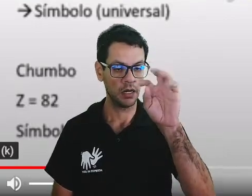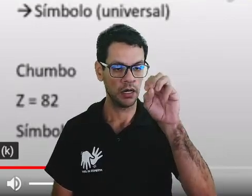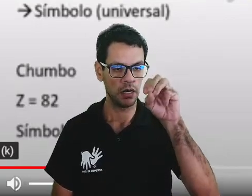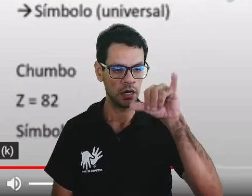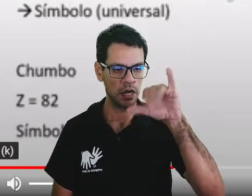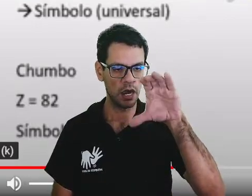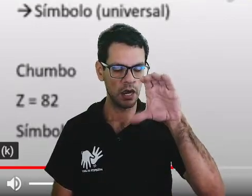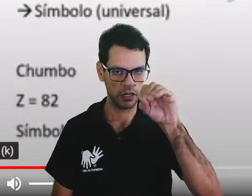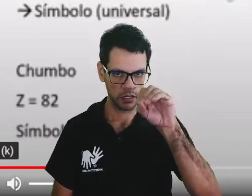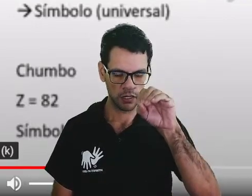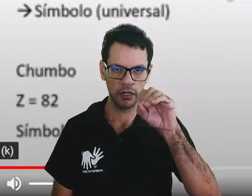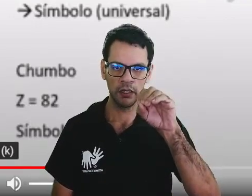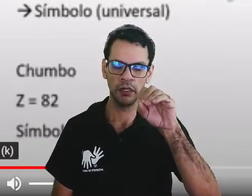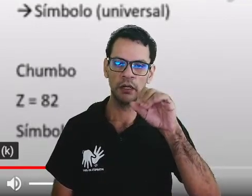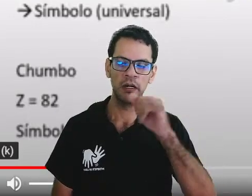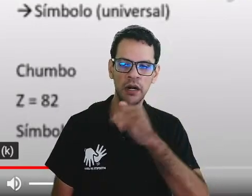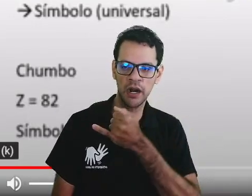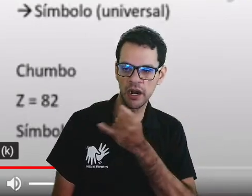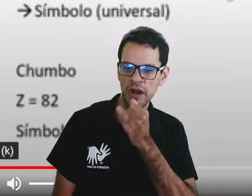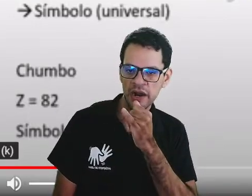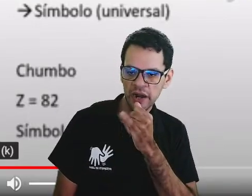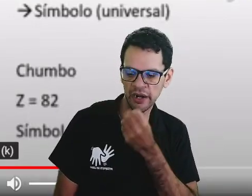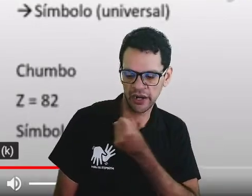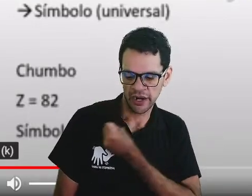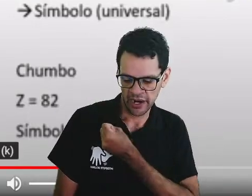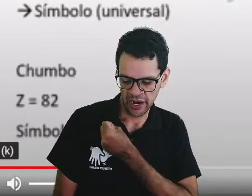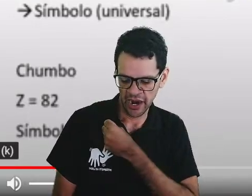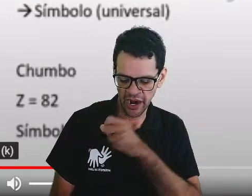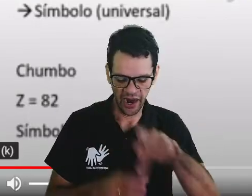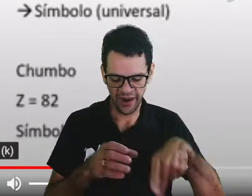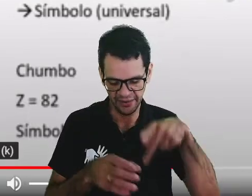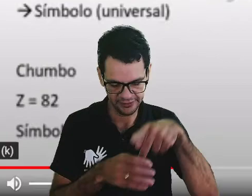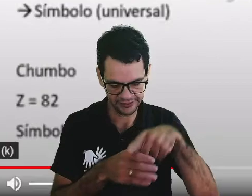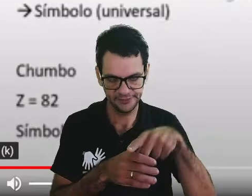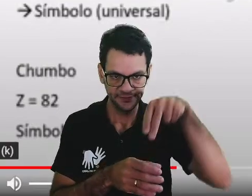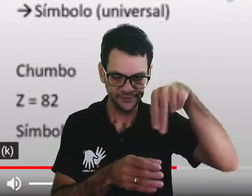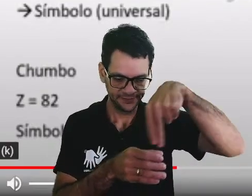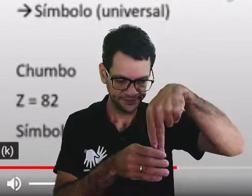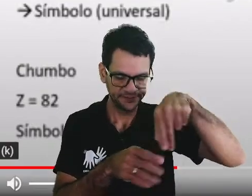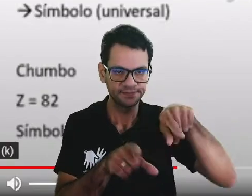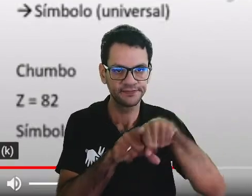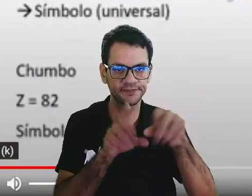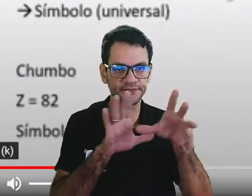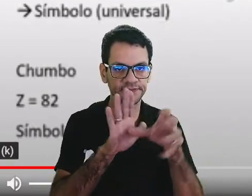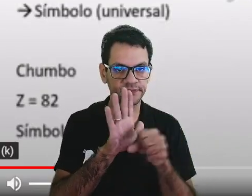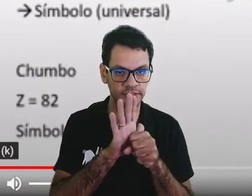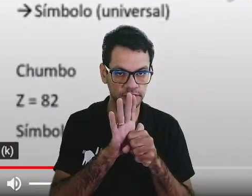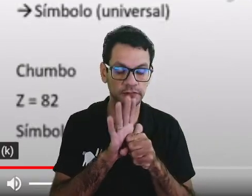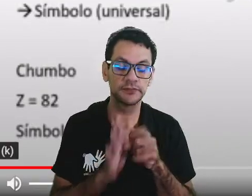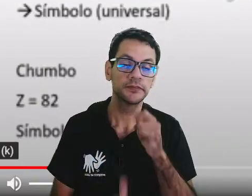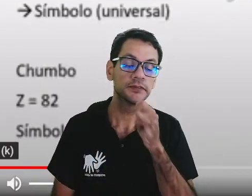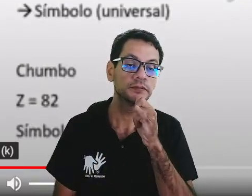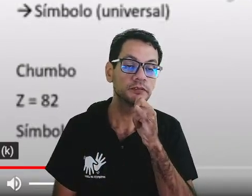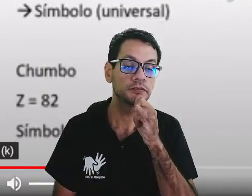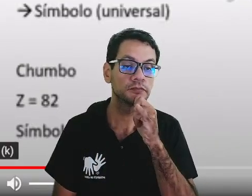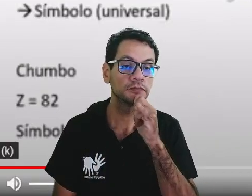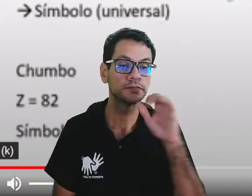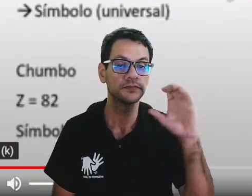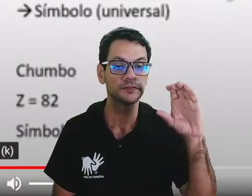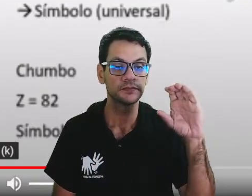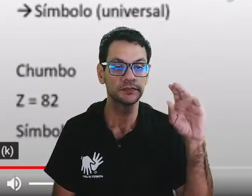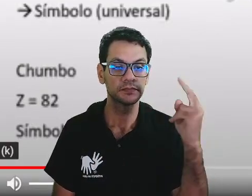elemento químico. Então, o número de prótons no núcleo e o símbolo. Então, o chumbo, ele pode ser chamado,